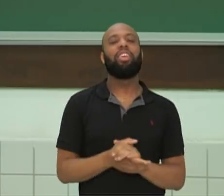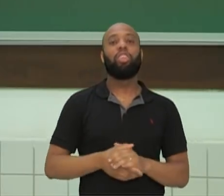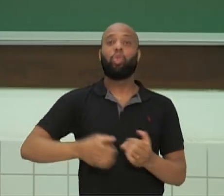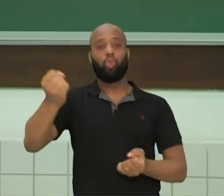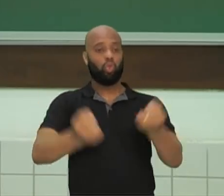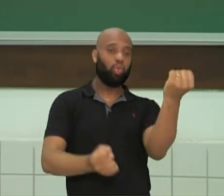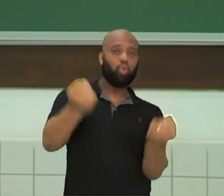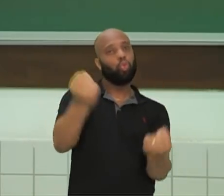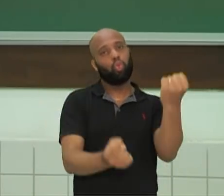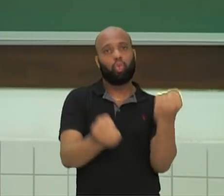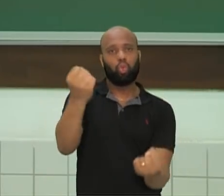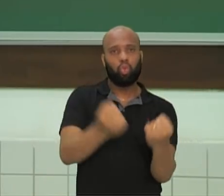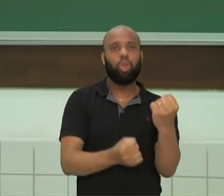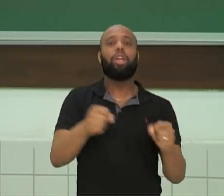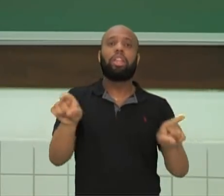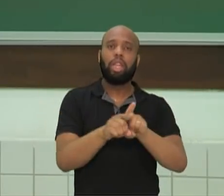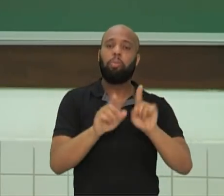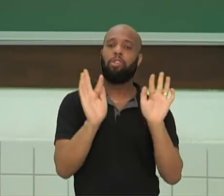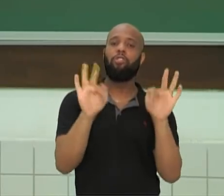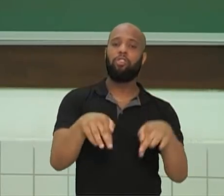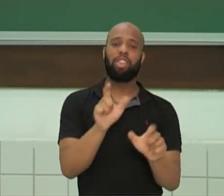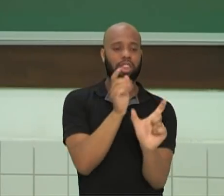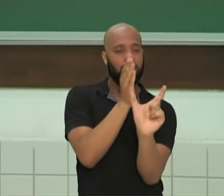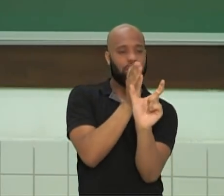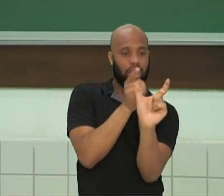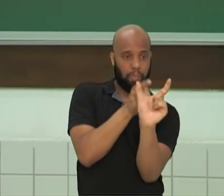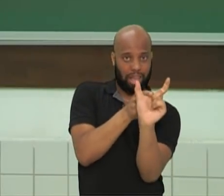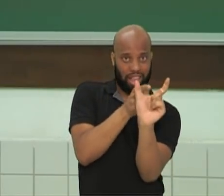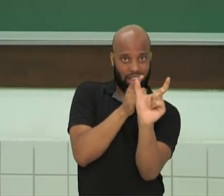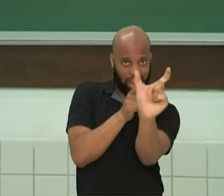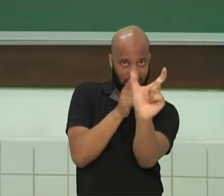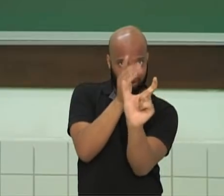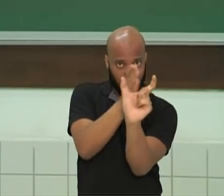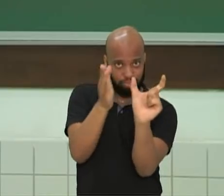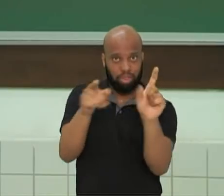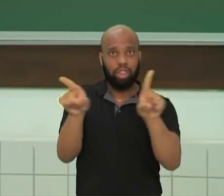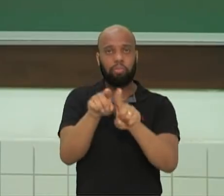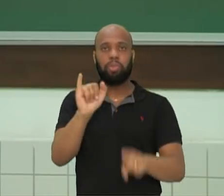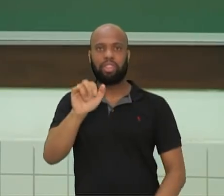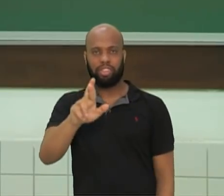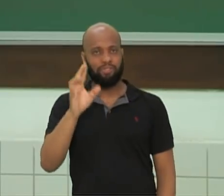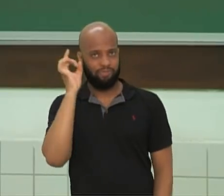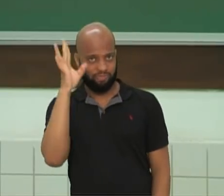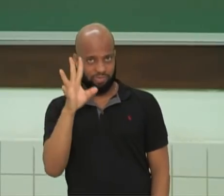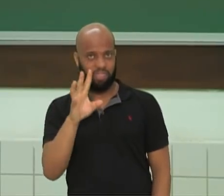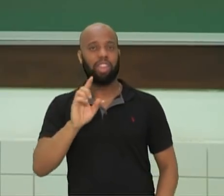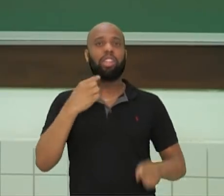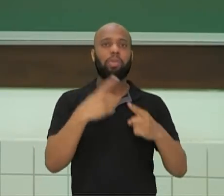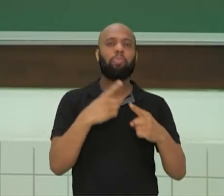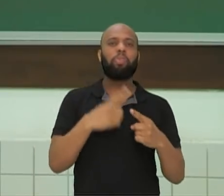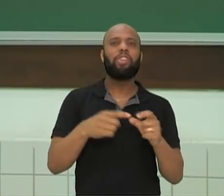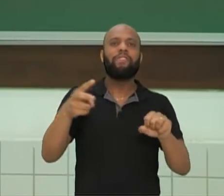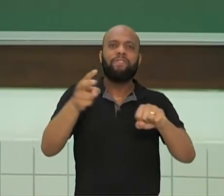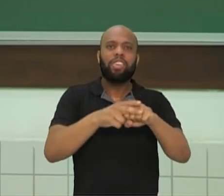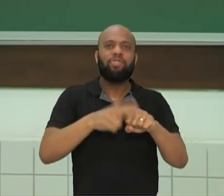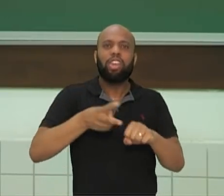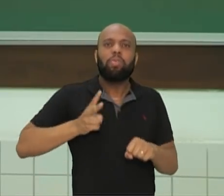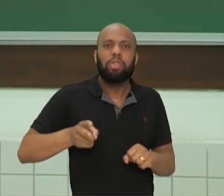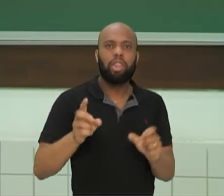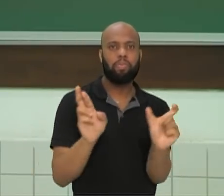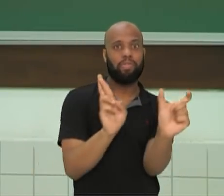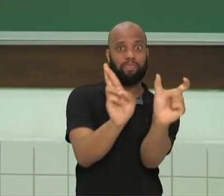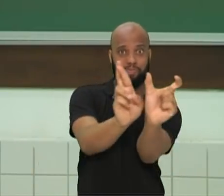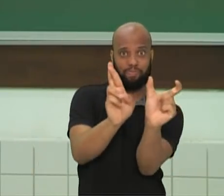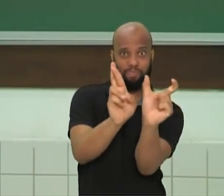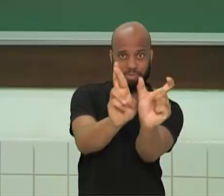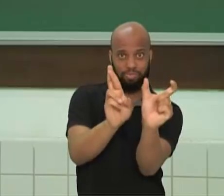dormindo, dirigir, tá ok? Então, veja, muito fácil, não é? Quando nós falamos de verbo, tem